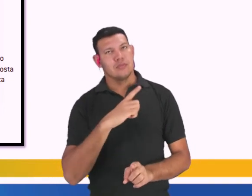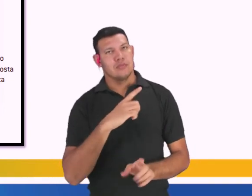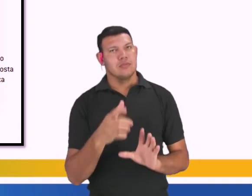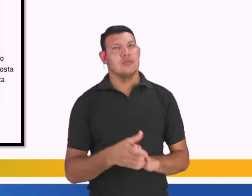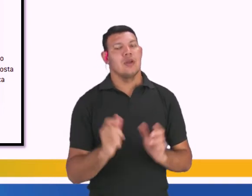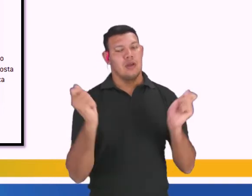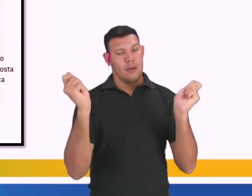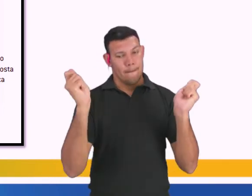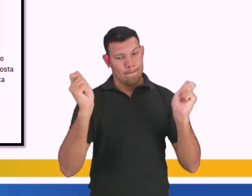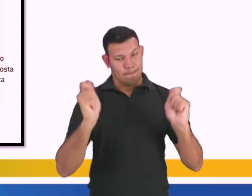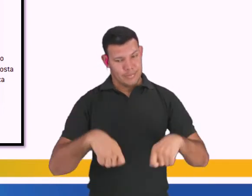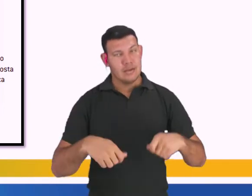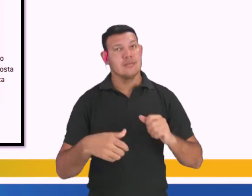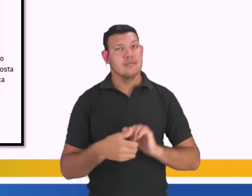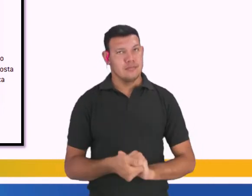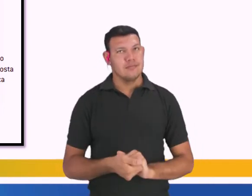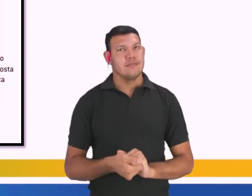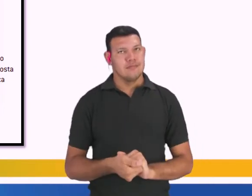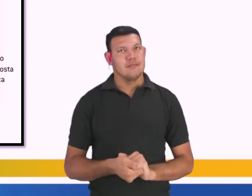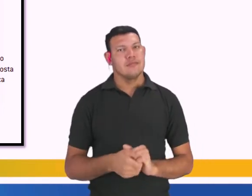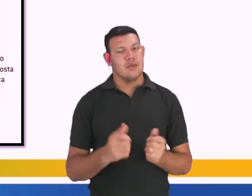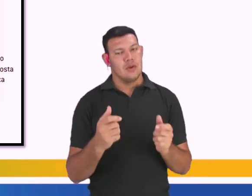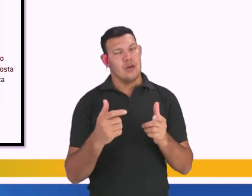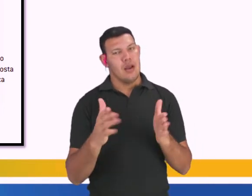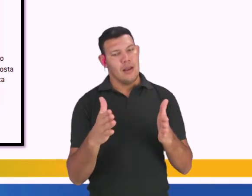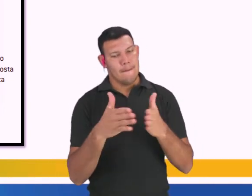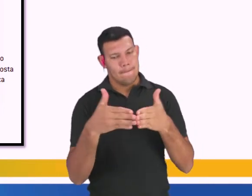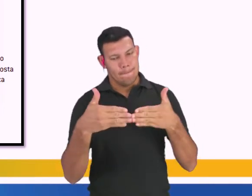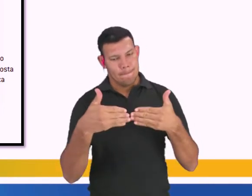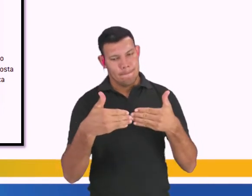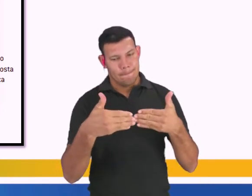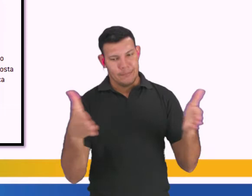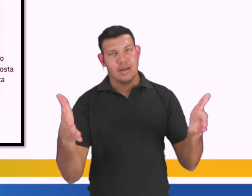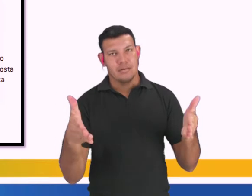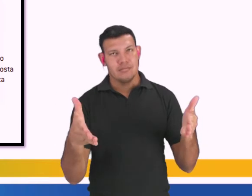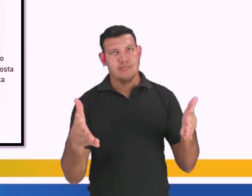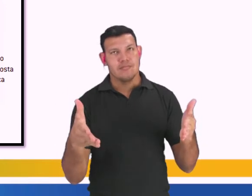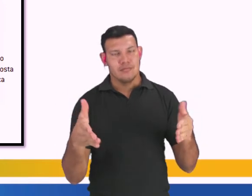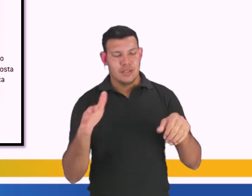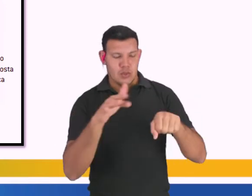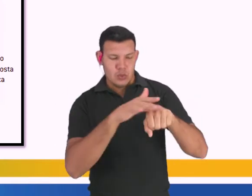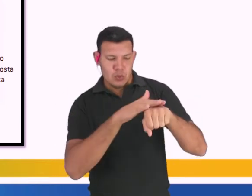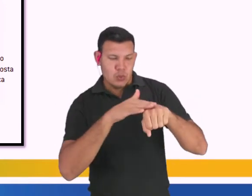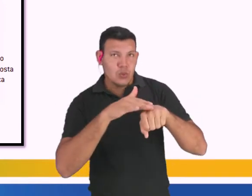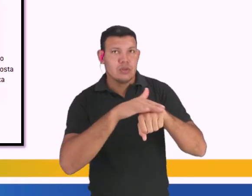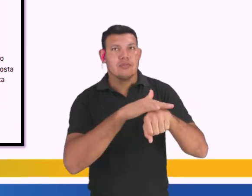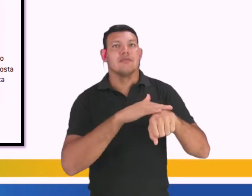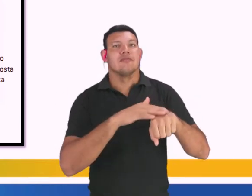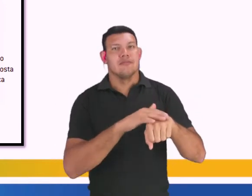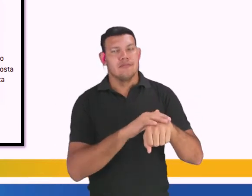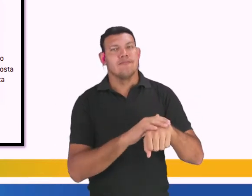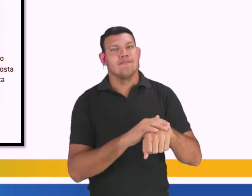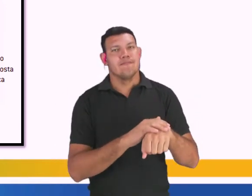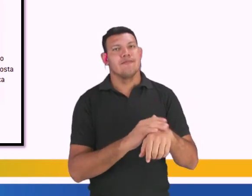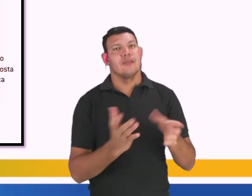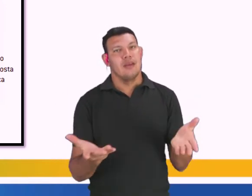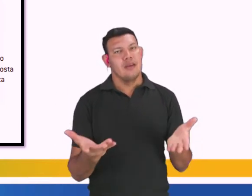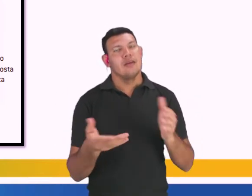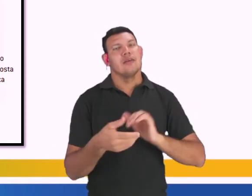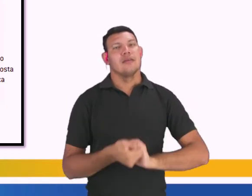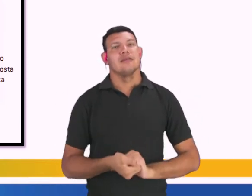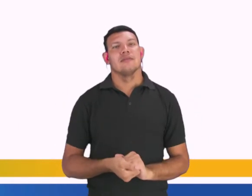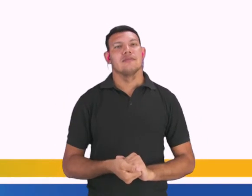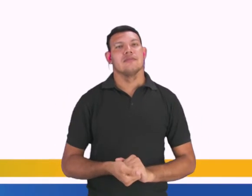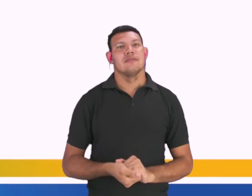essa capacidade, né, de poder abrir essa porta, de trazer a cura, né, de minimizar os efeitos, né.